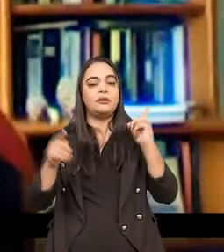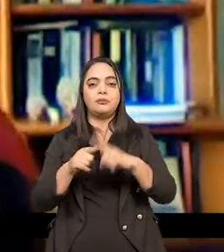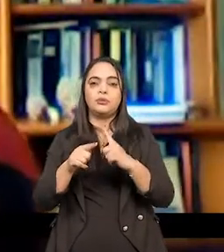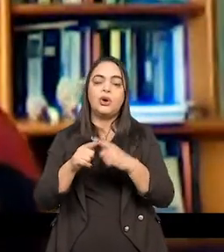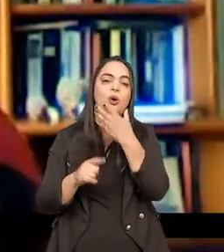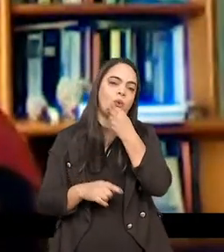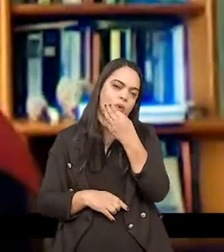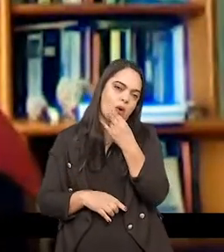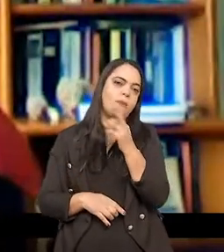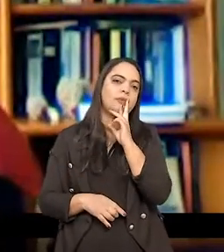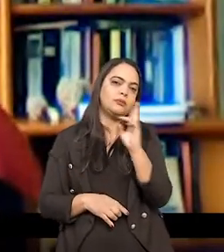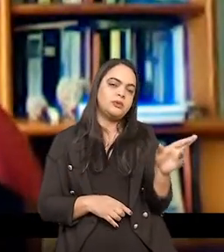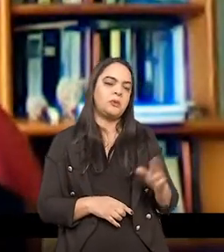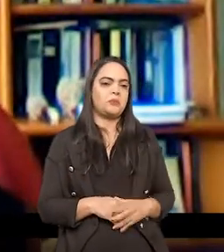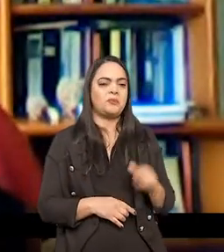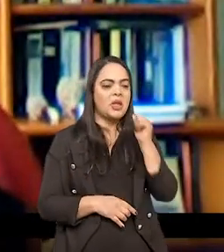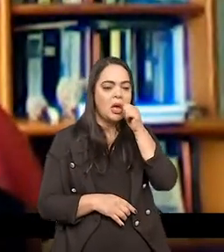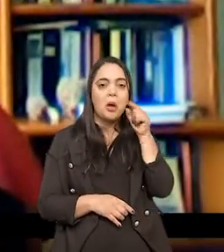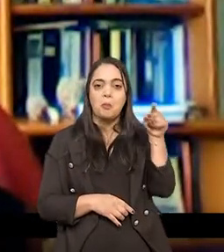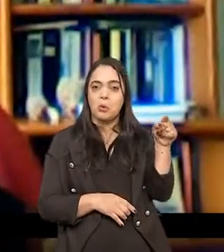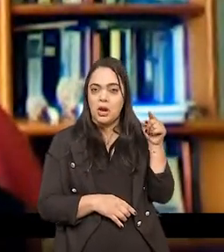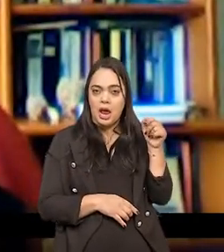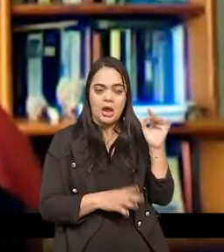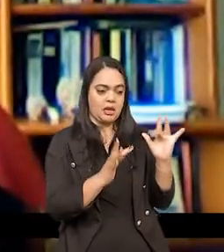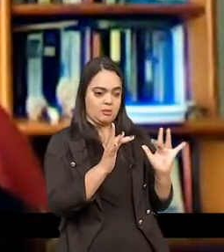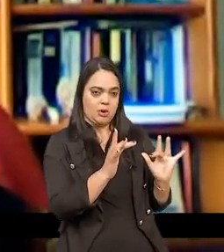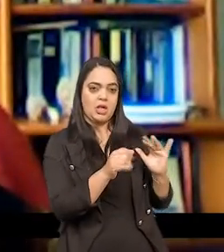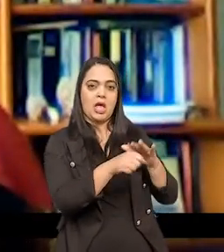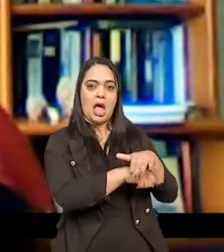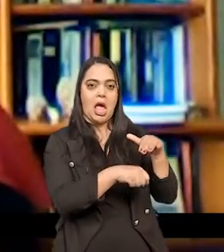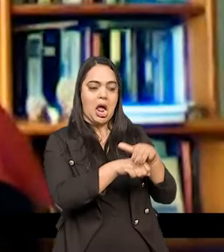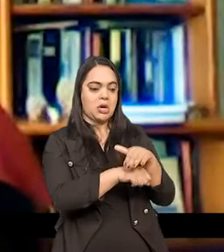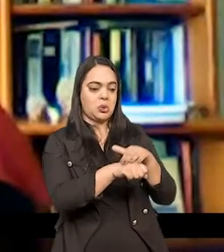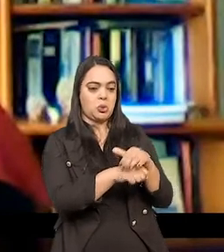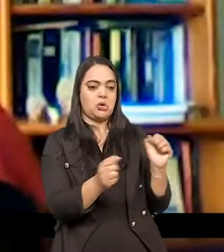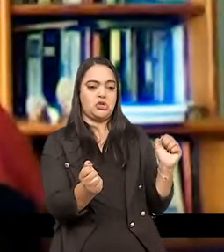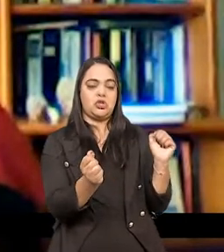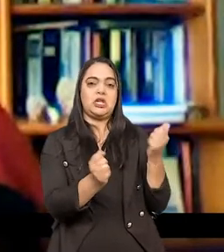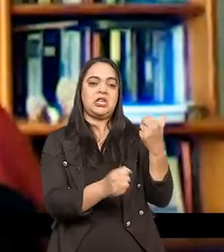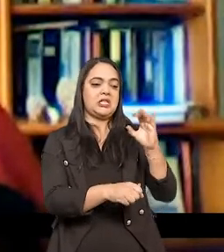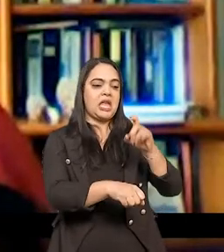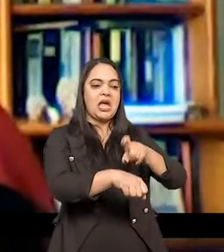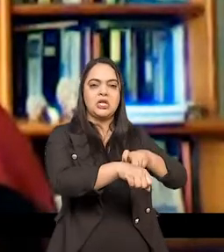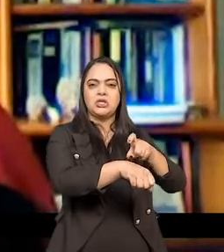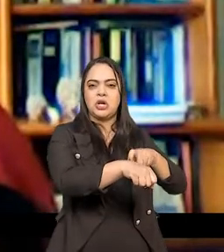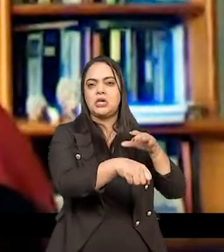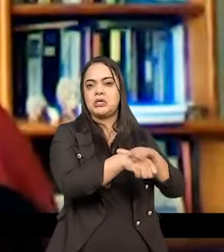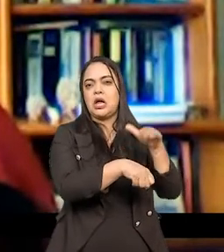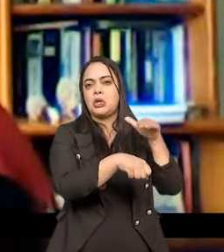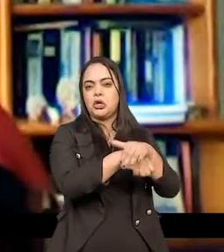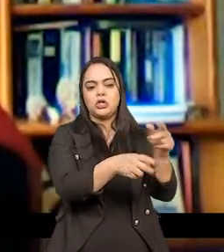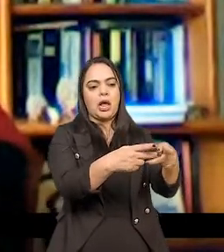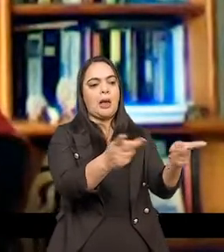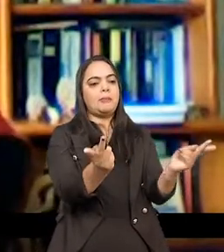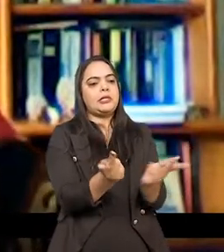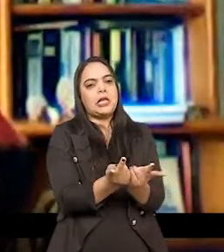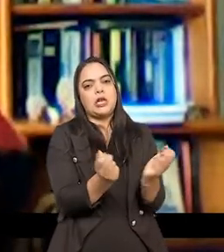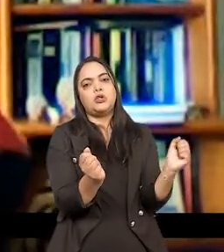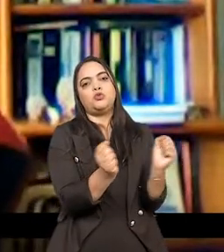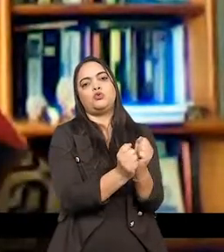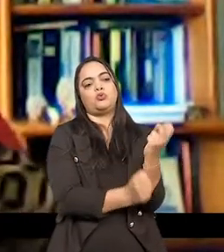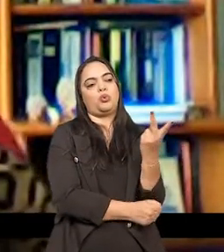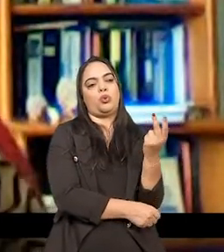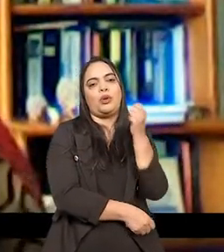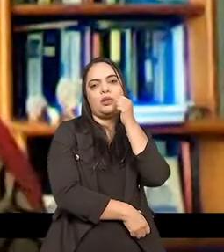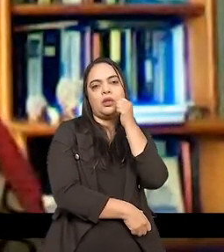ela estava de noite em más companhias, 10 de noite numa pizzaria com duas amigas. E se vocês